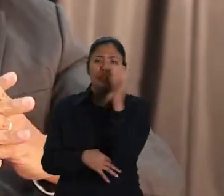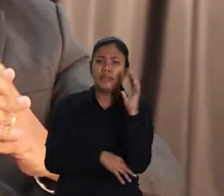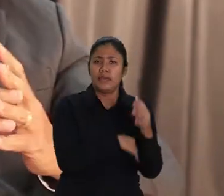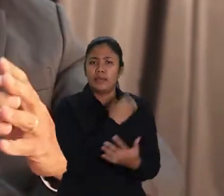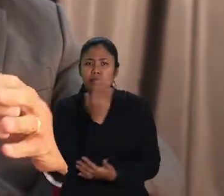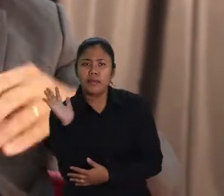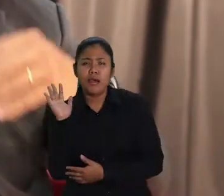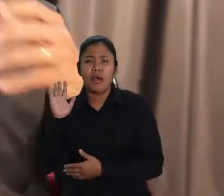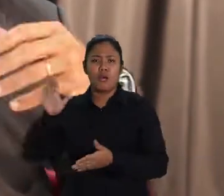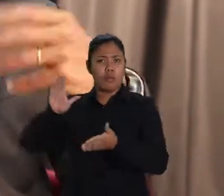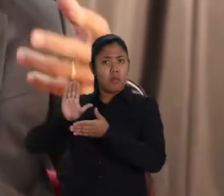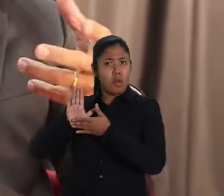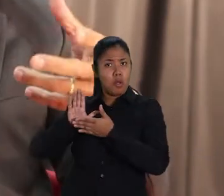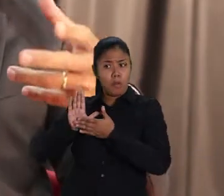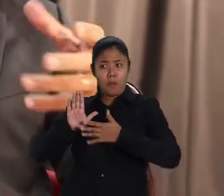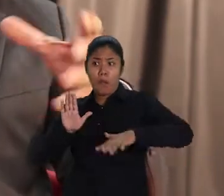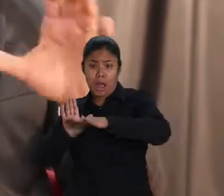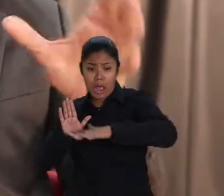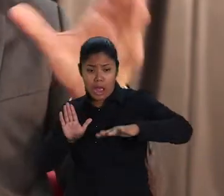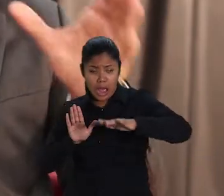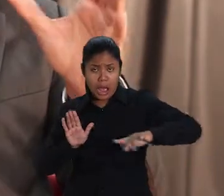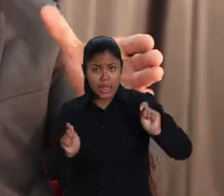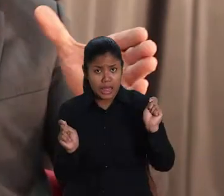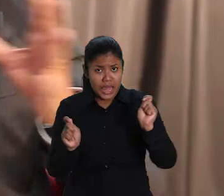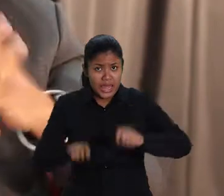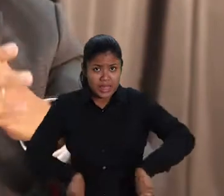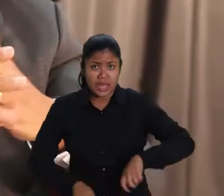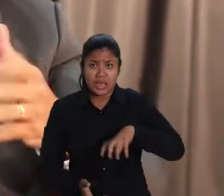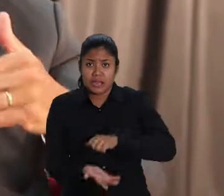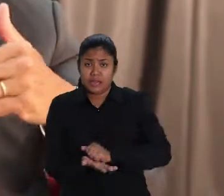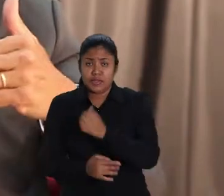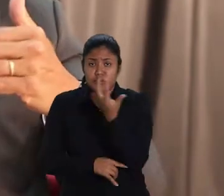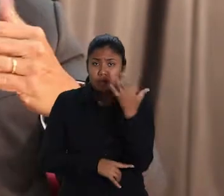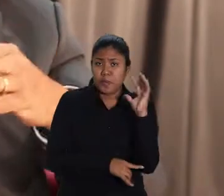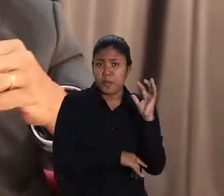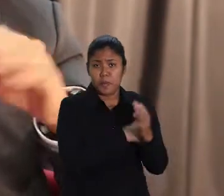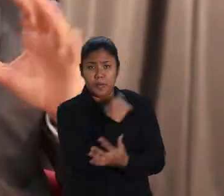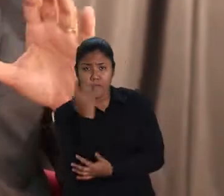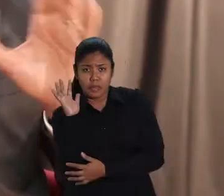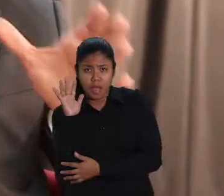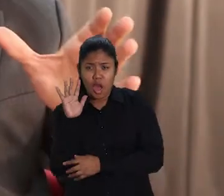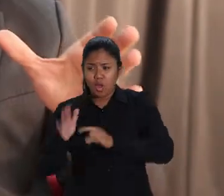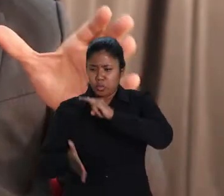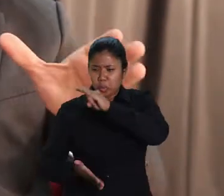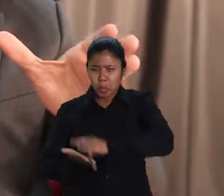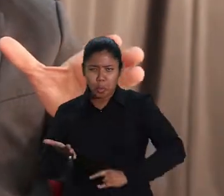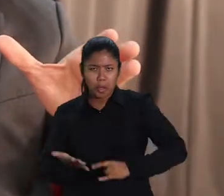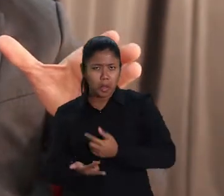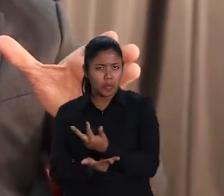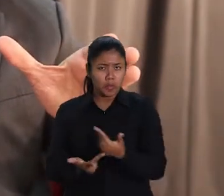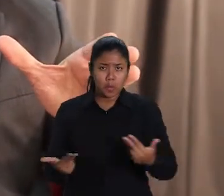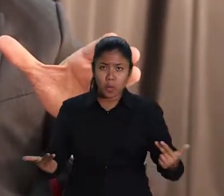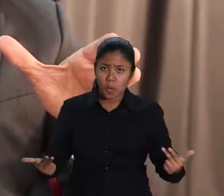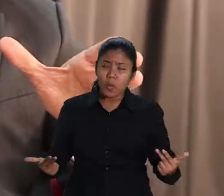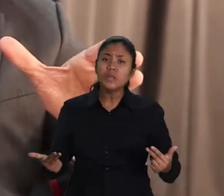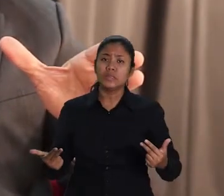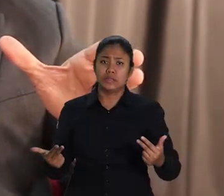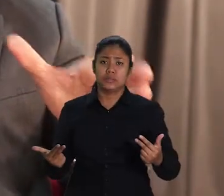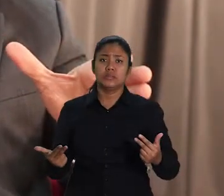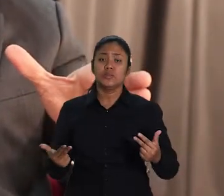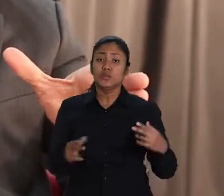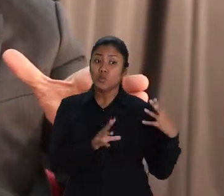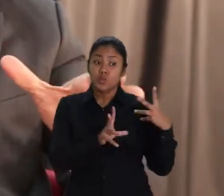é enfim propor us as vagas que serão passíveis fundiária diagnostica combinar com o documento a